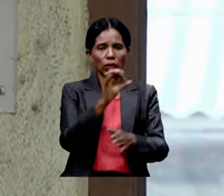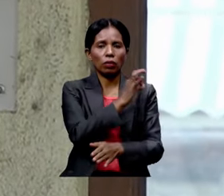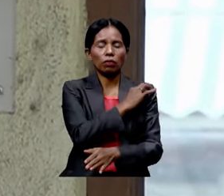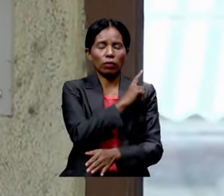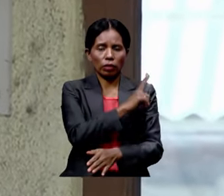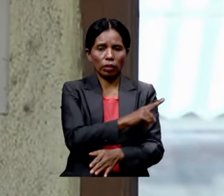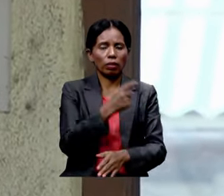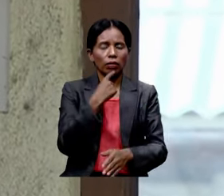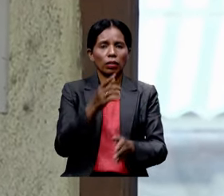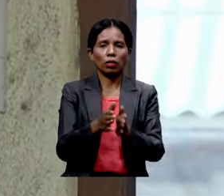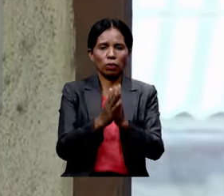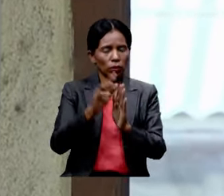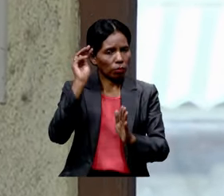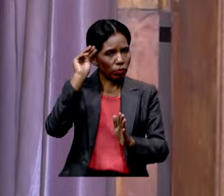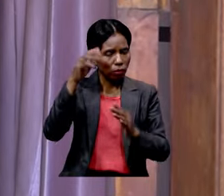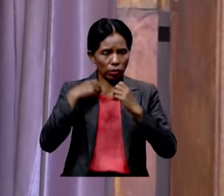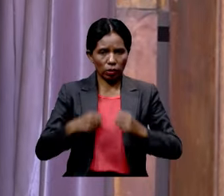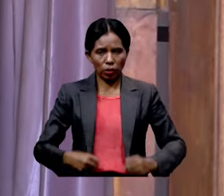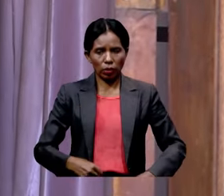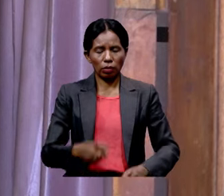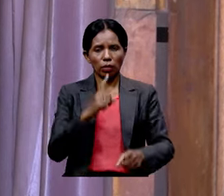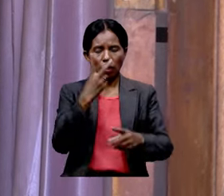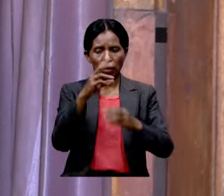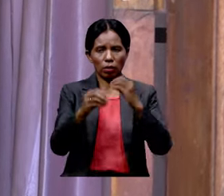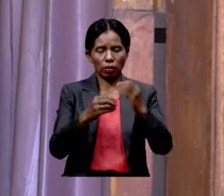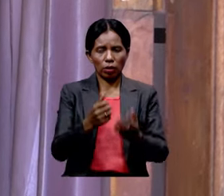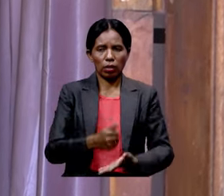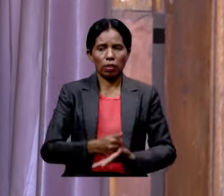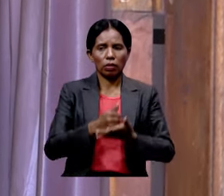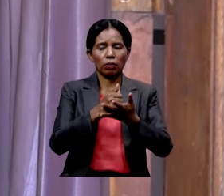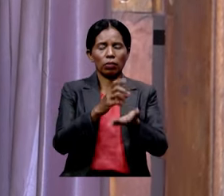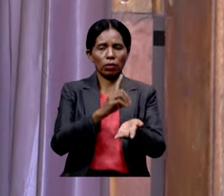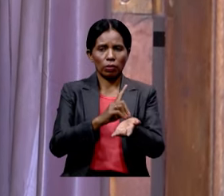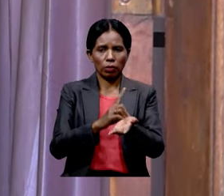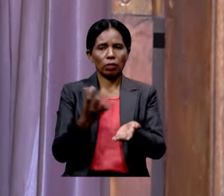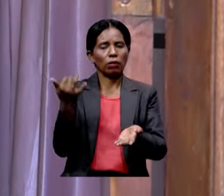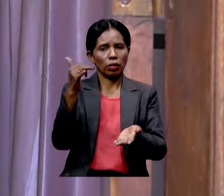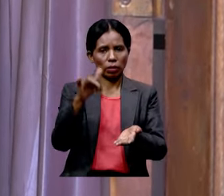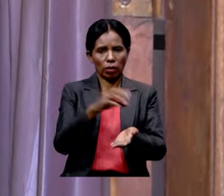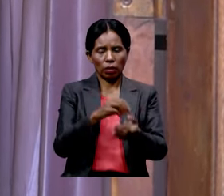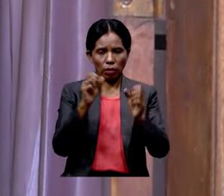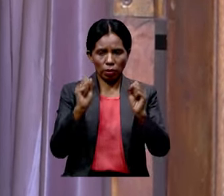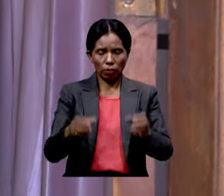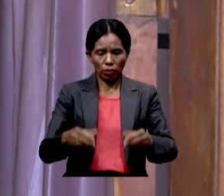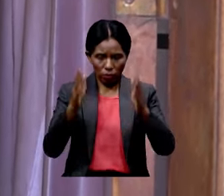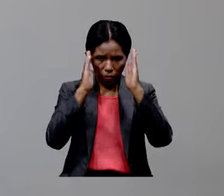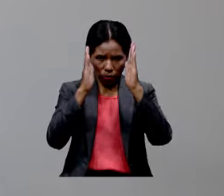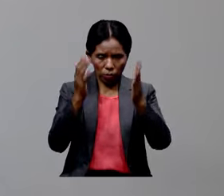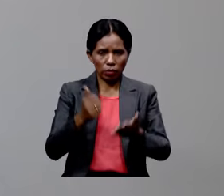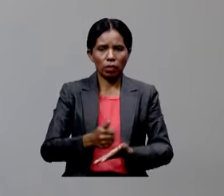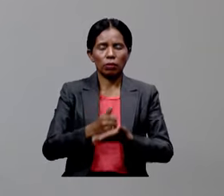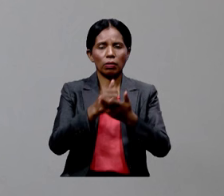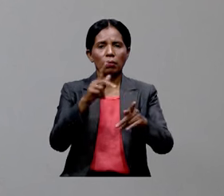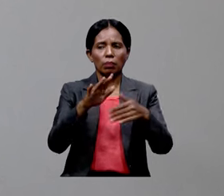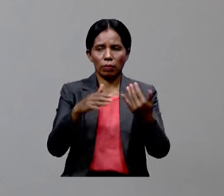Costa Pinto, russo Ministério da Saúde atuhalo intervenção, onde facilita médico no enfermeiro Sira, nune belefo atendimento de a